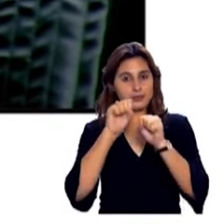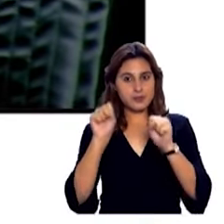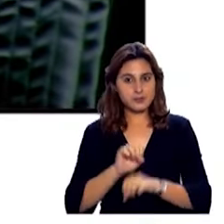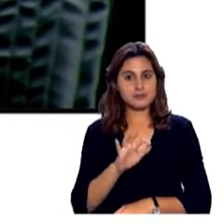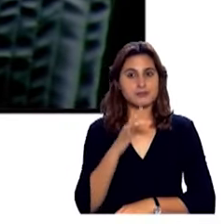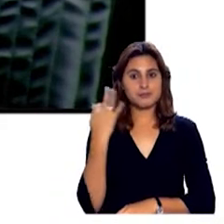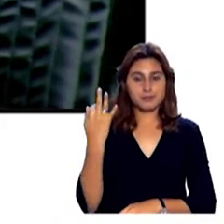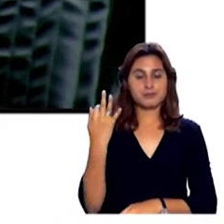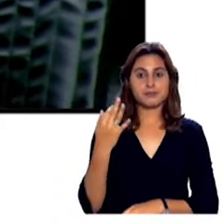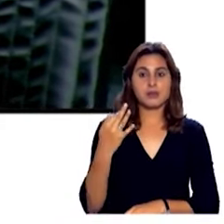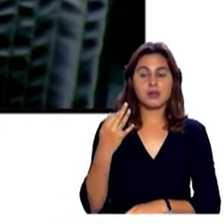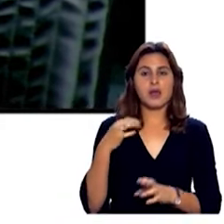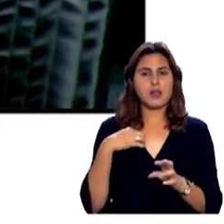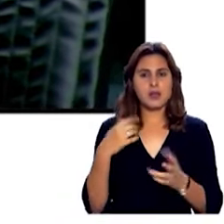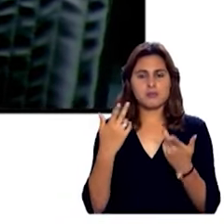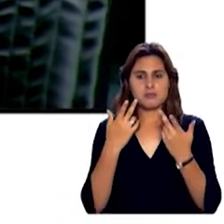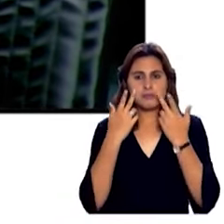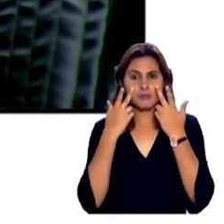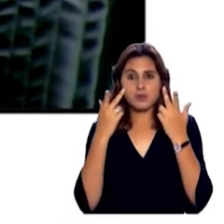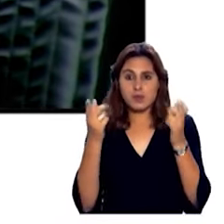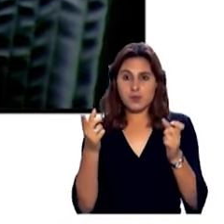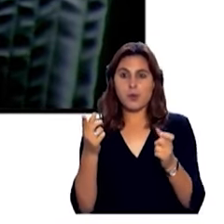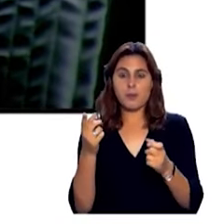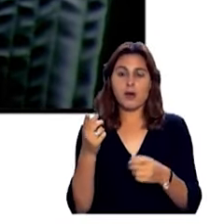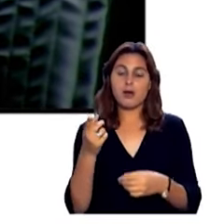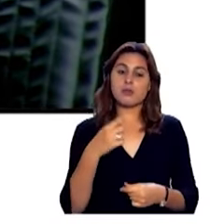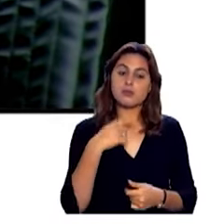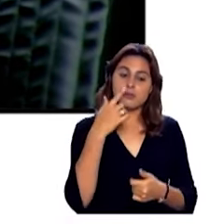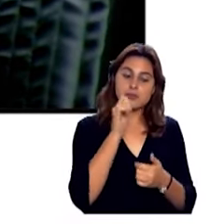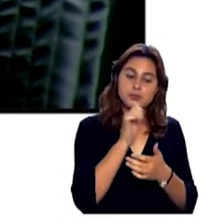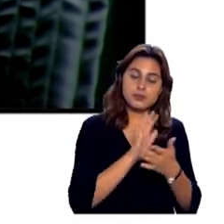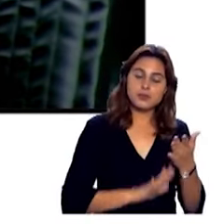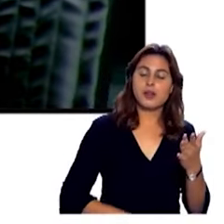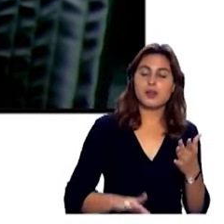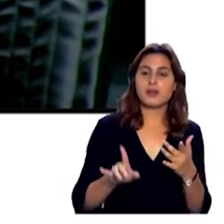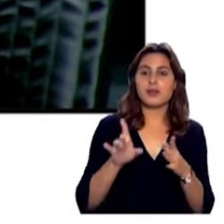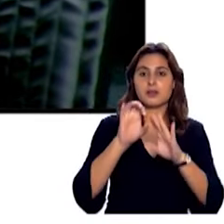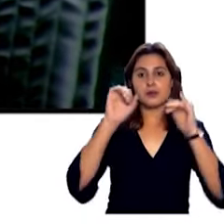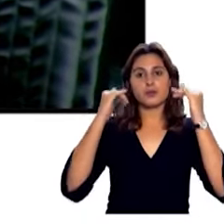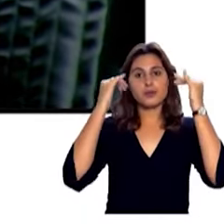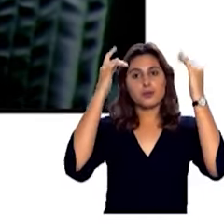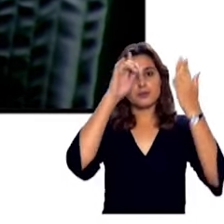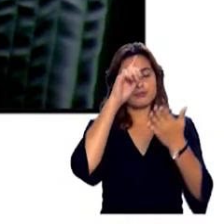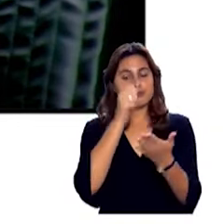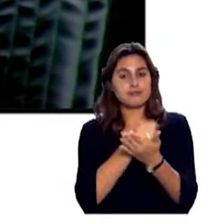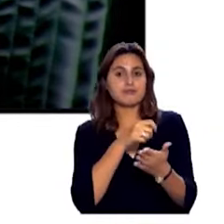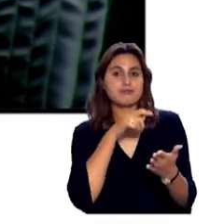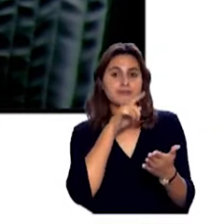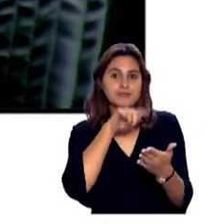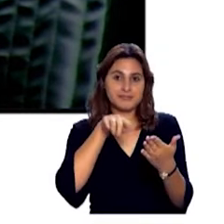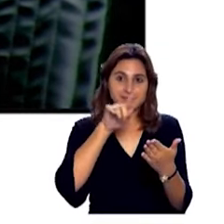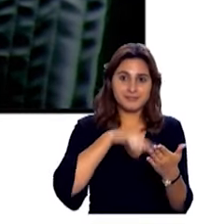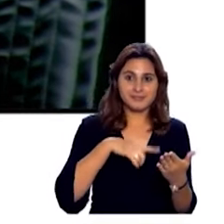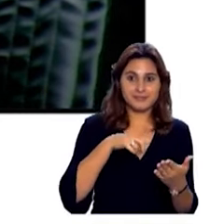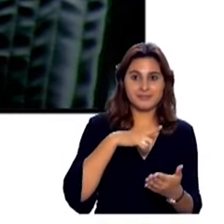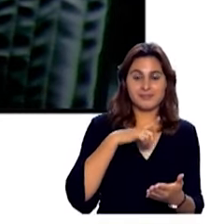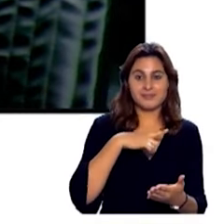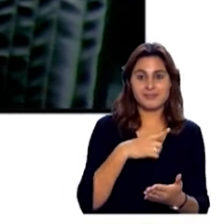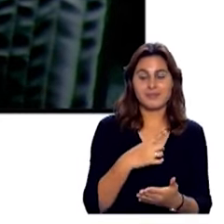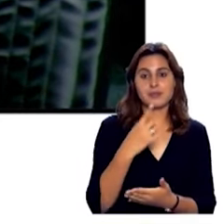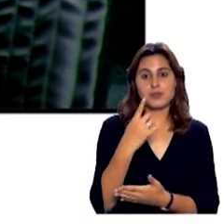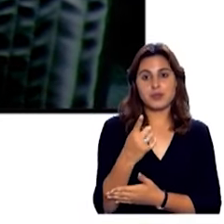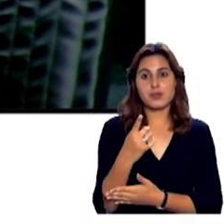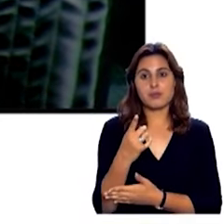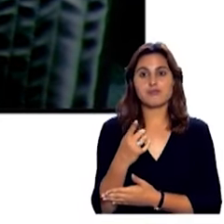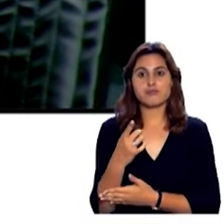incomum você ter uma atividade da corte de cassação que serve como uma função praticamente consulente